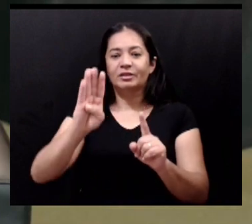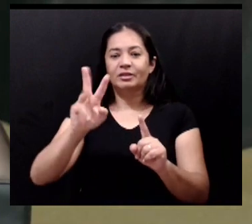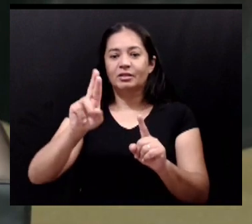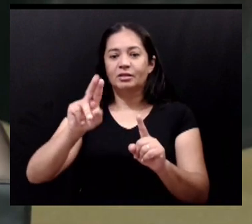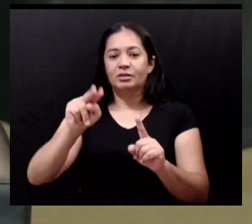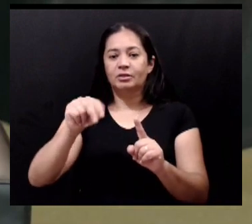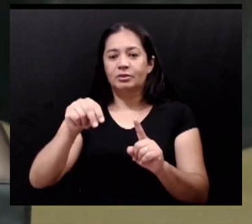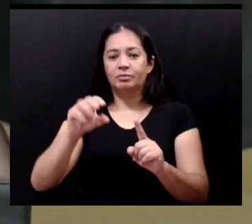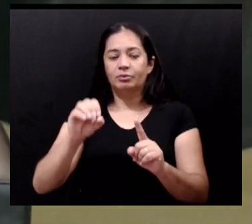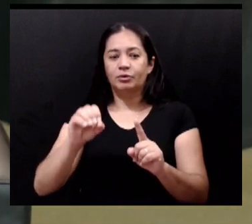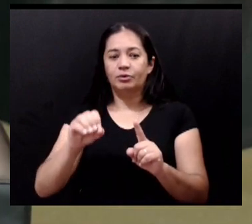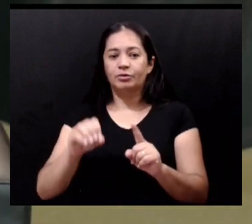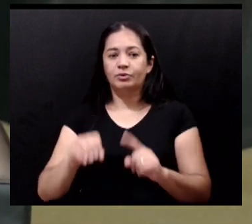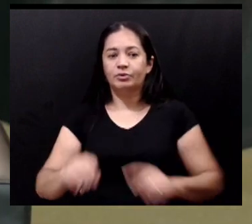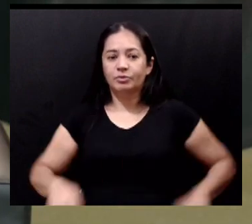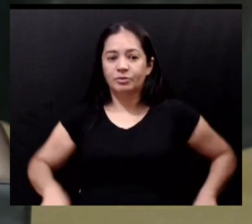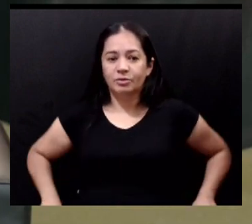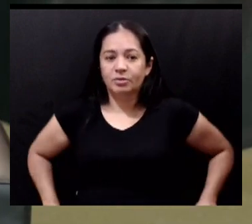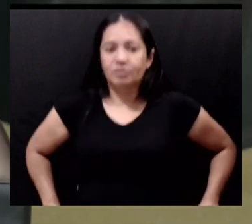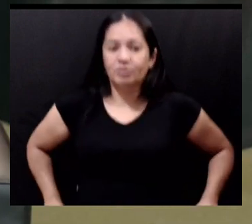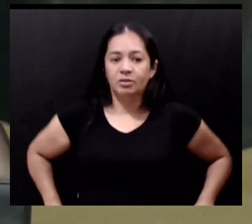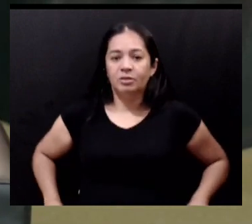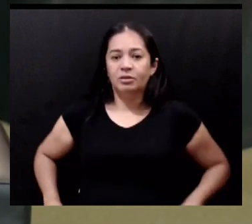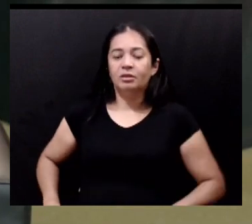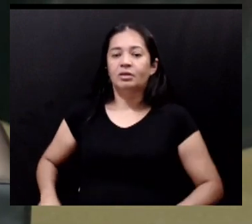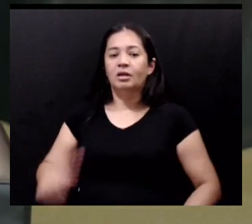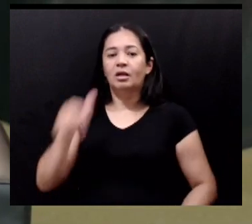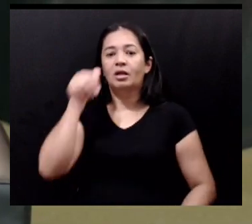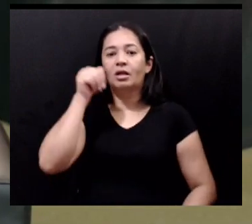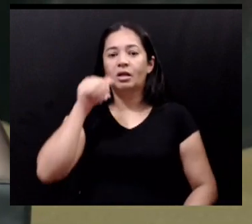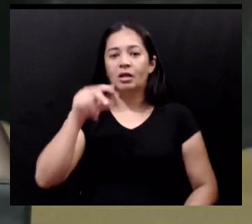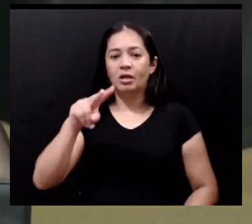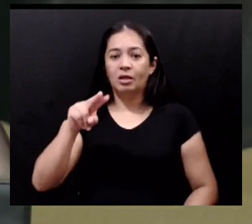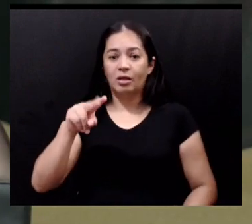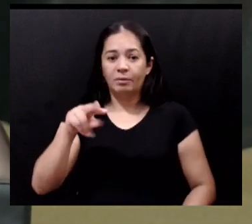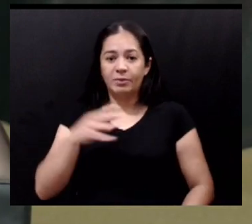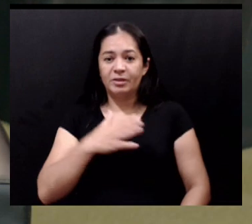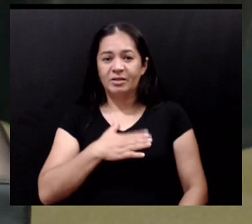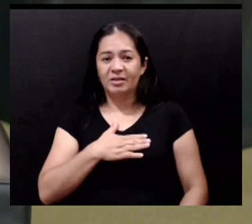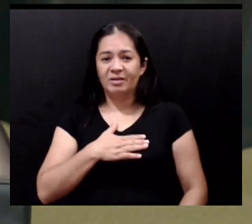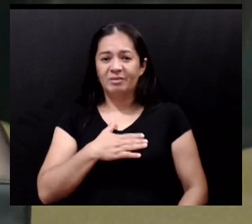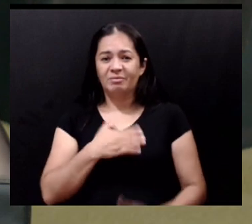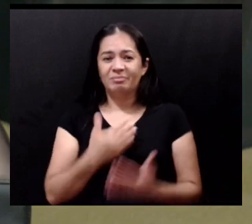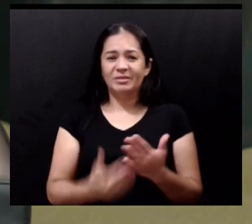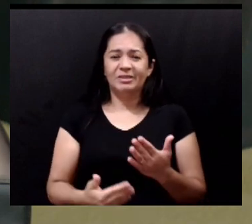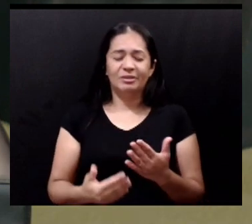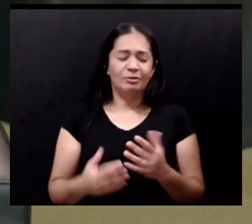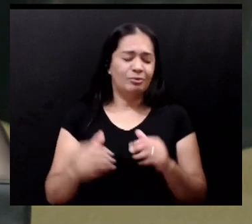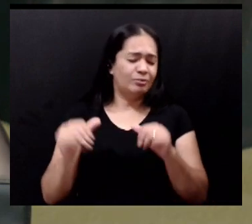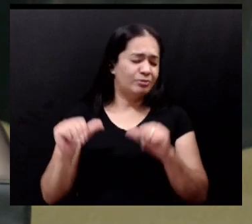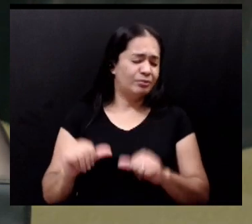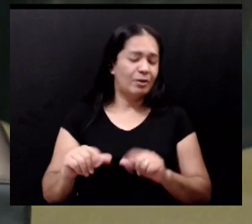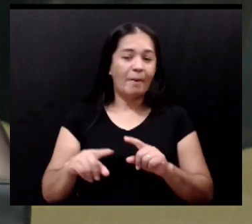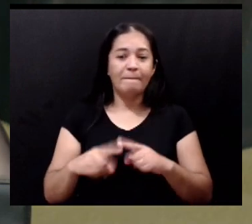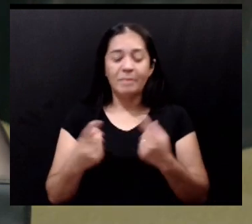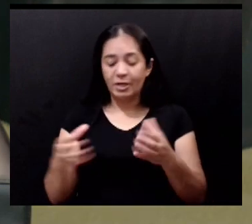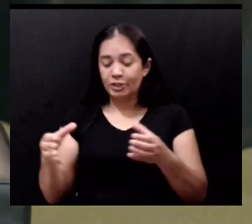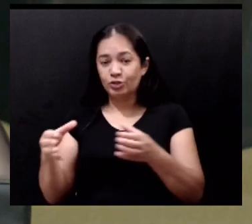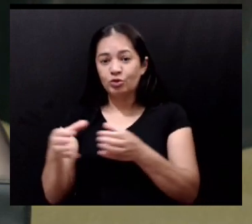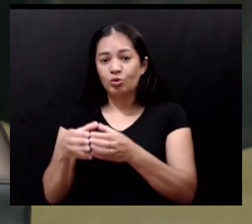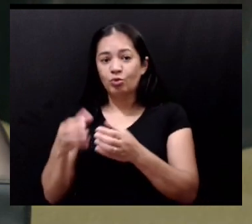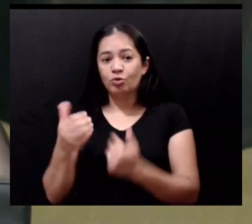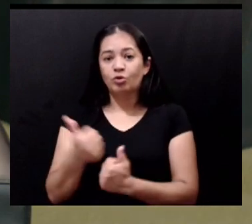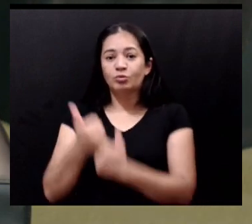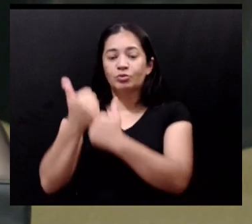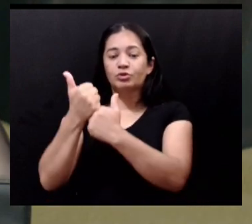irmã foi devastador, mas entrar em um grupo de apoio me fez sentir menos sozinho.